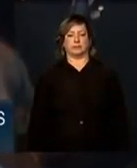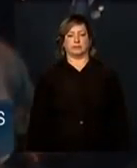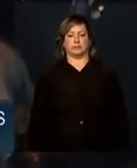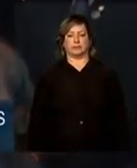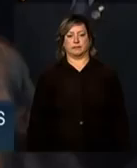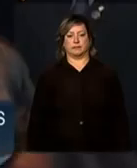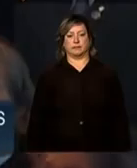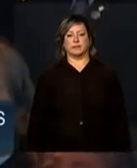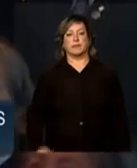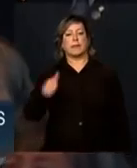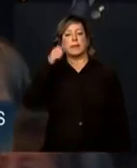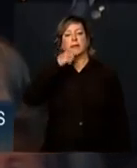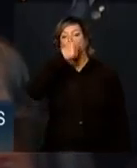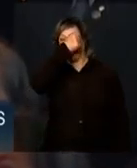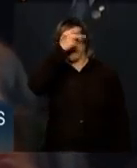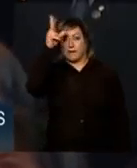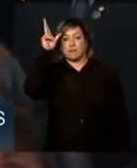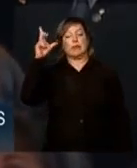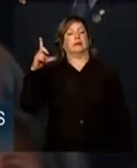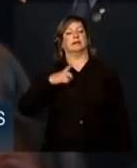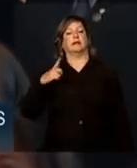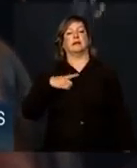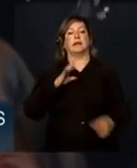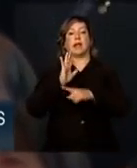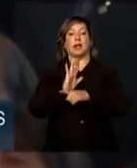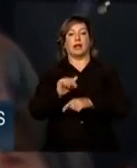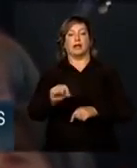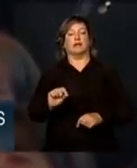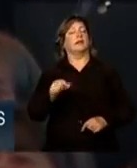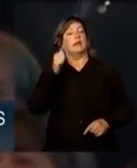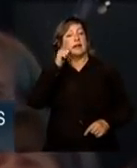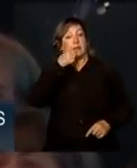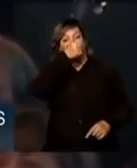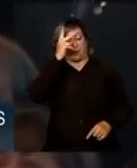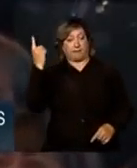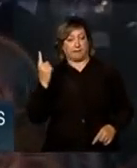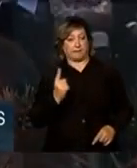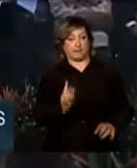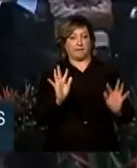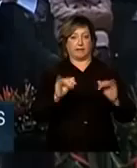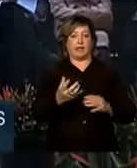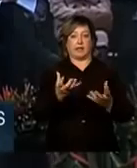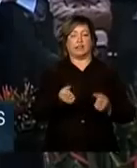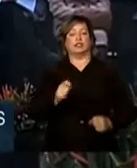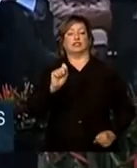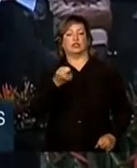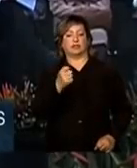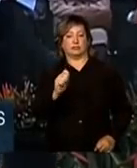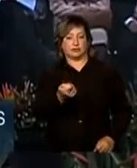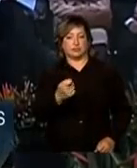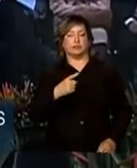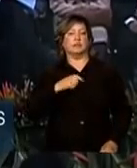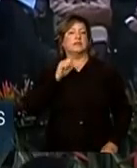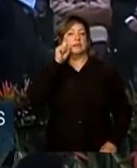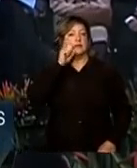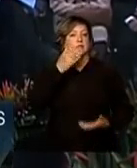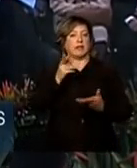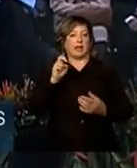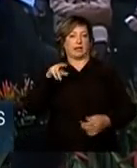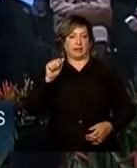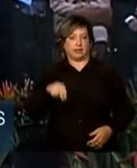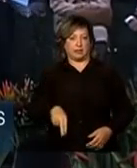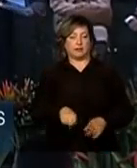Uruçuí, encerrando aqui a entrega das chaves pela presidenta Dilma Rousseff, governador Wilson Martins, senador Renan